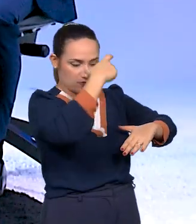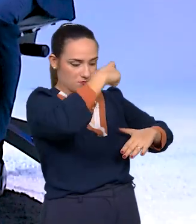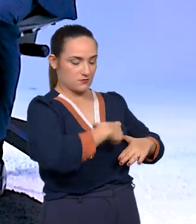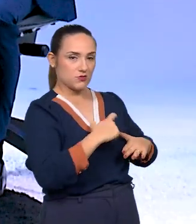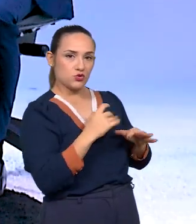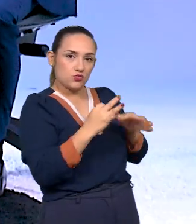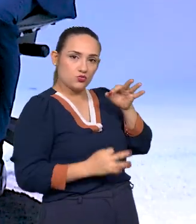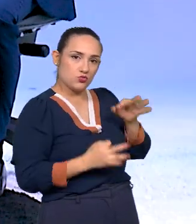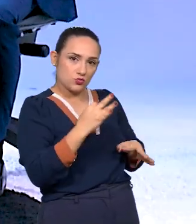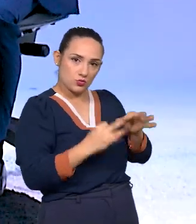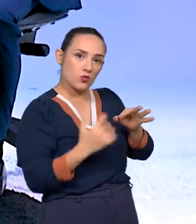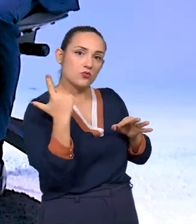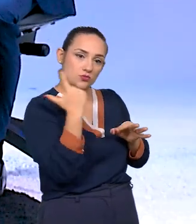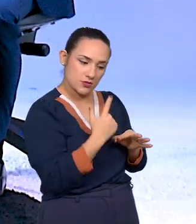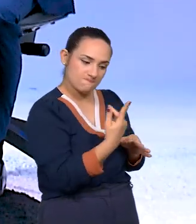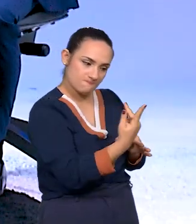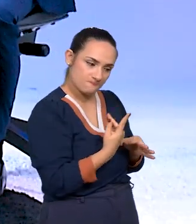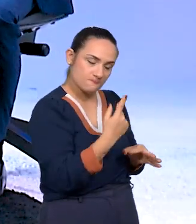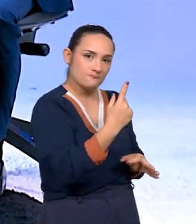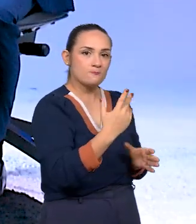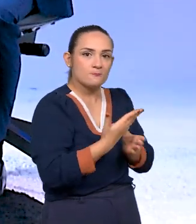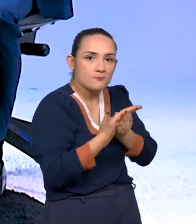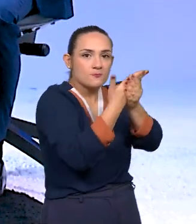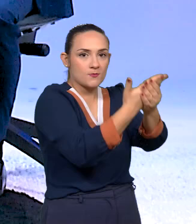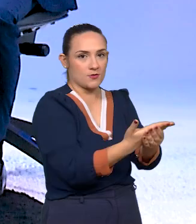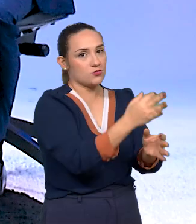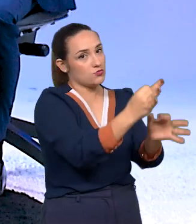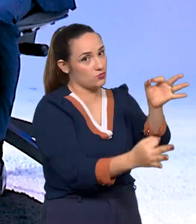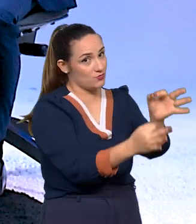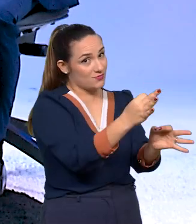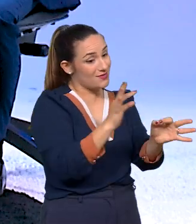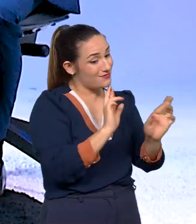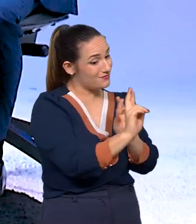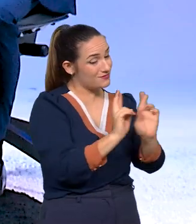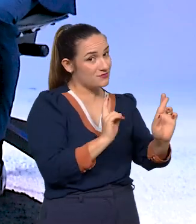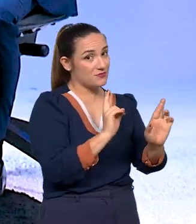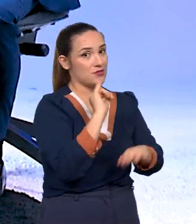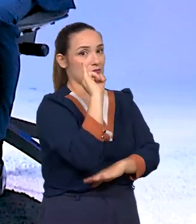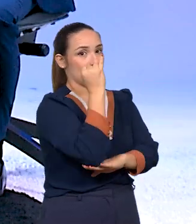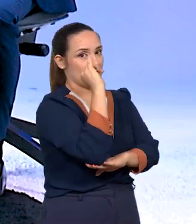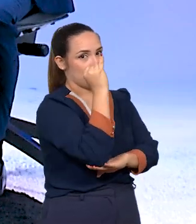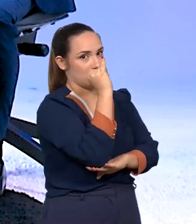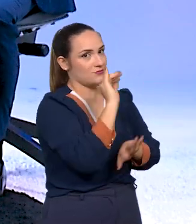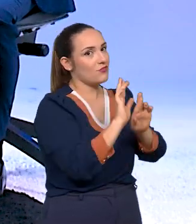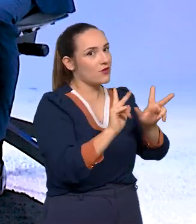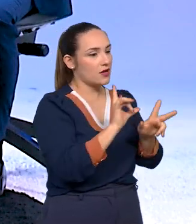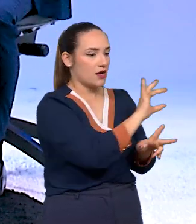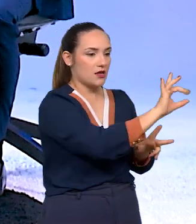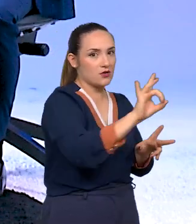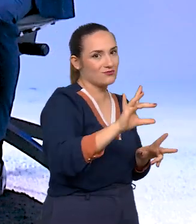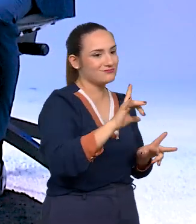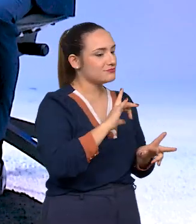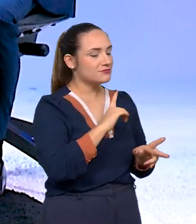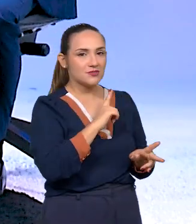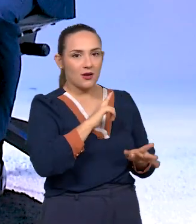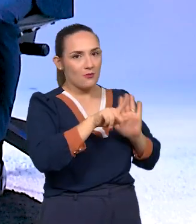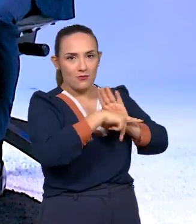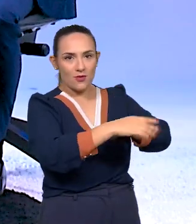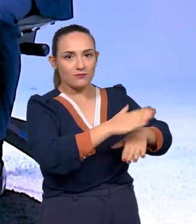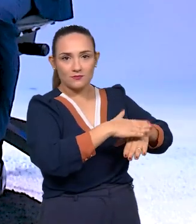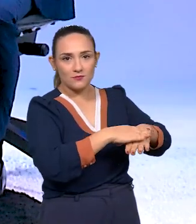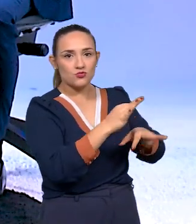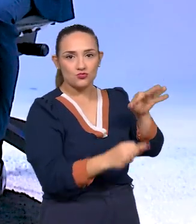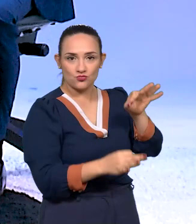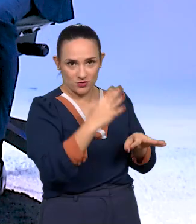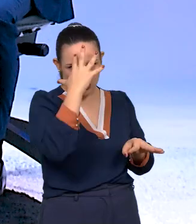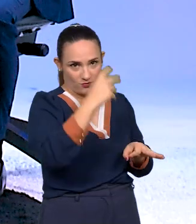Elas individualmente, cada uma, foi discutindo a relação dela com o fisco. E cada uma tinha uma decisão diferente. Cada um poderia ter